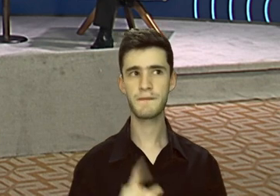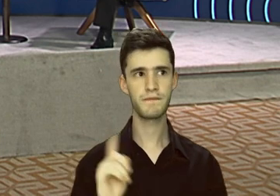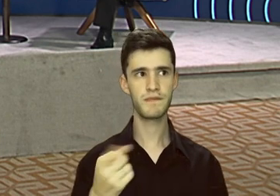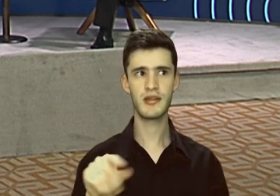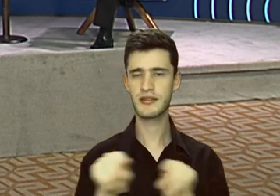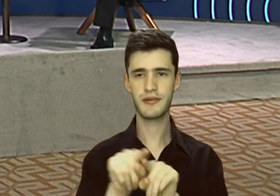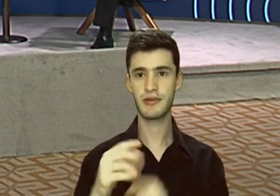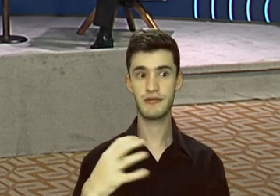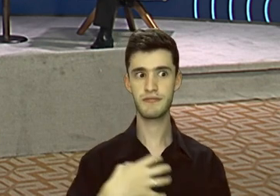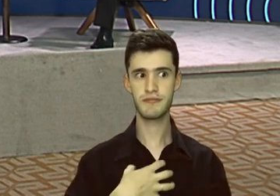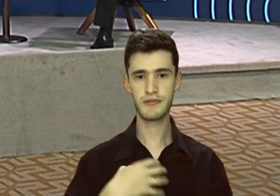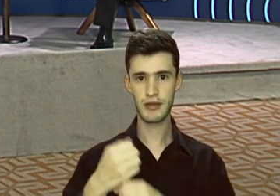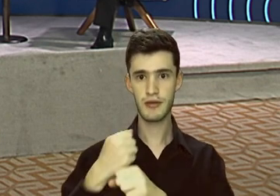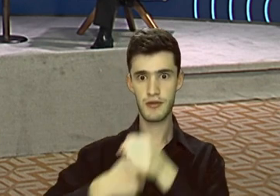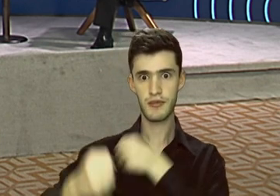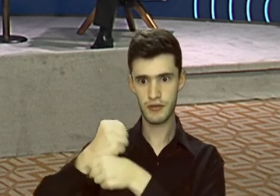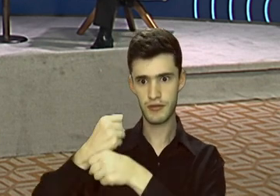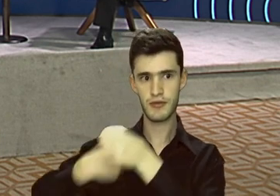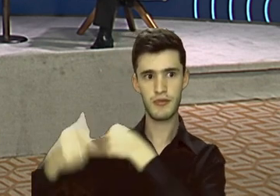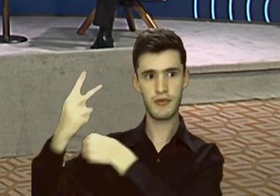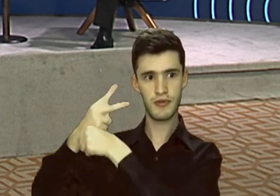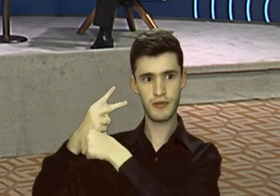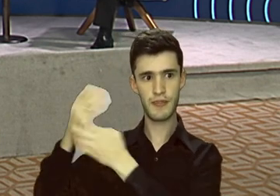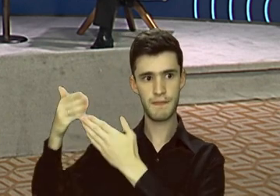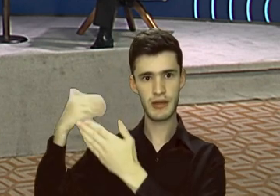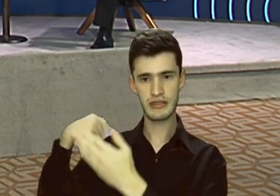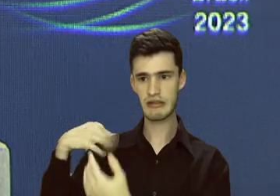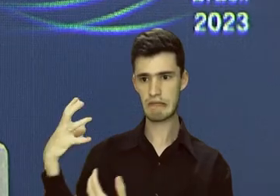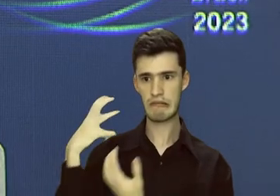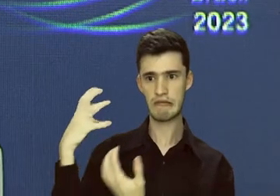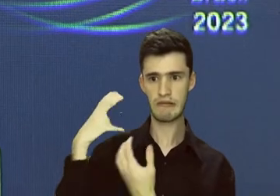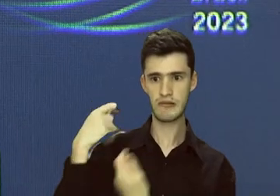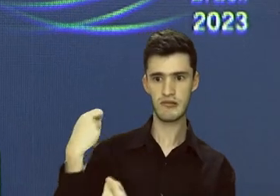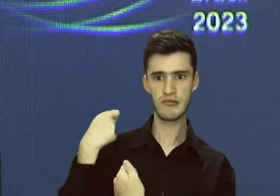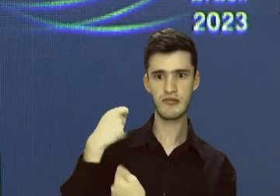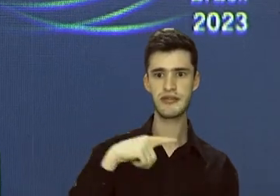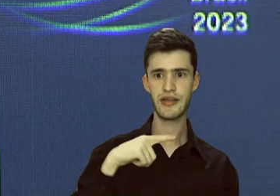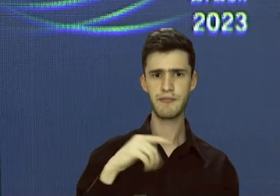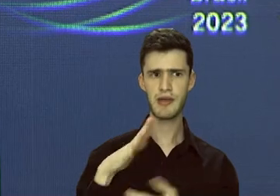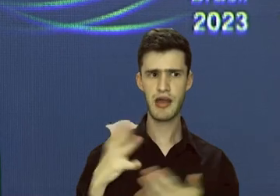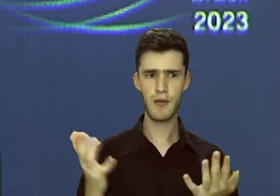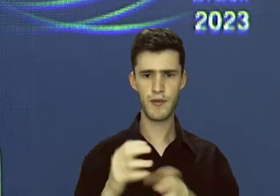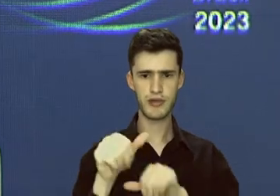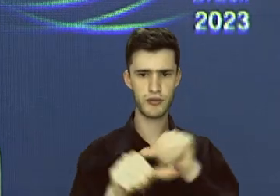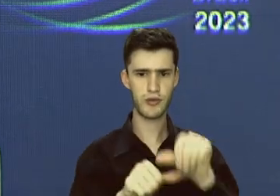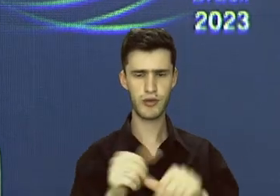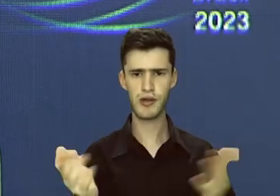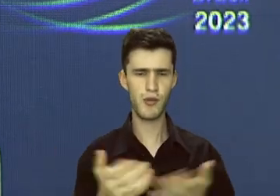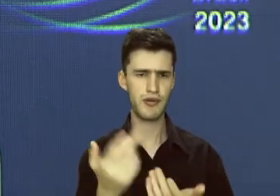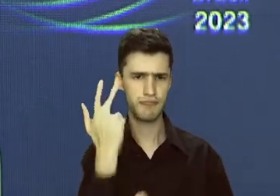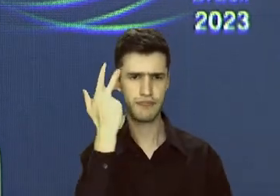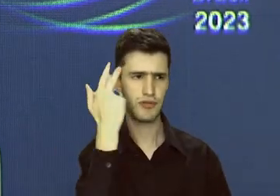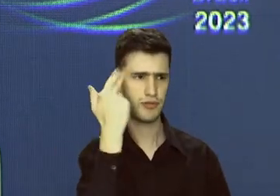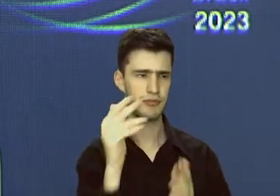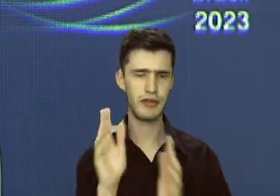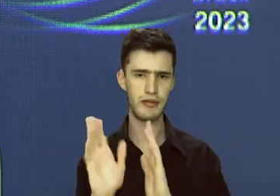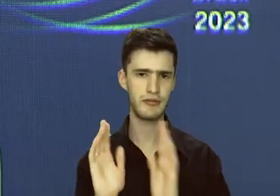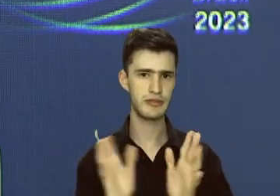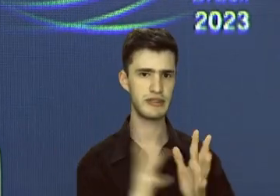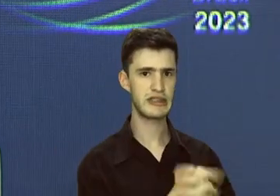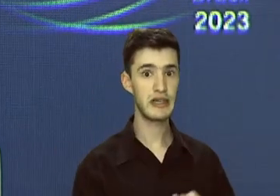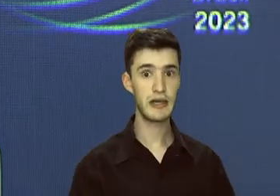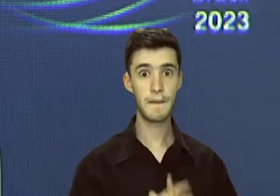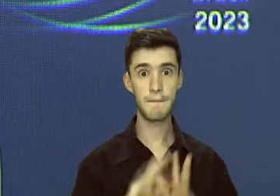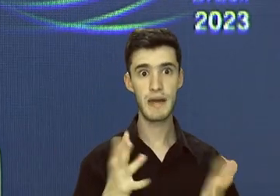dois anos e agora acho que deu uma normalizada e no final do dia a gente precisa vencer quem tem o melhor produto né